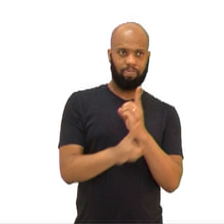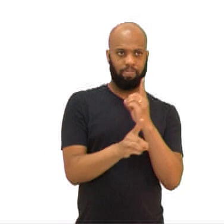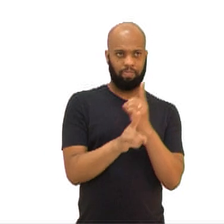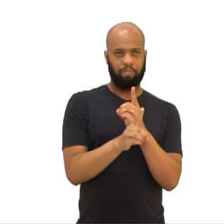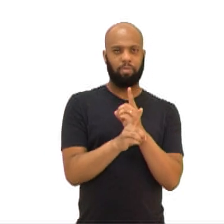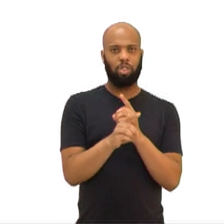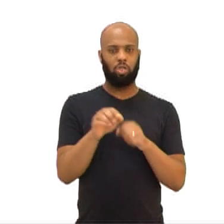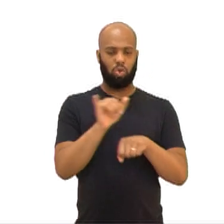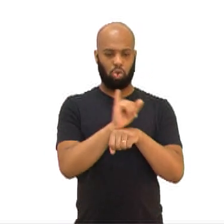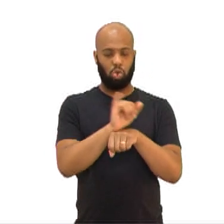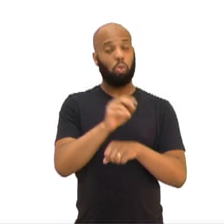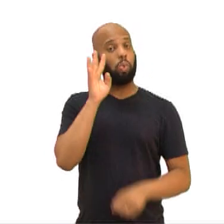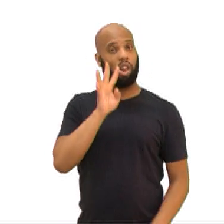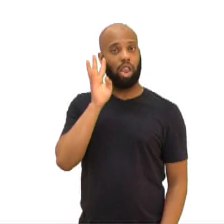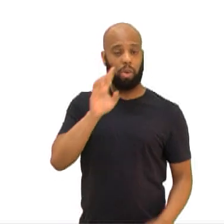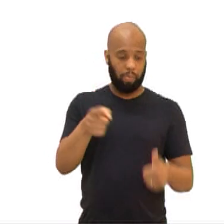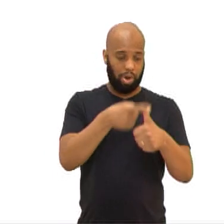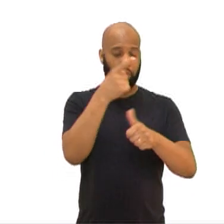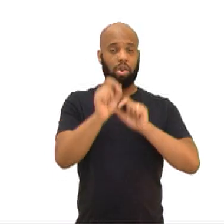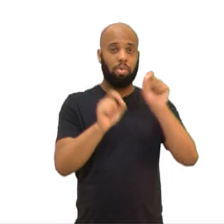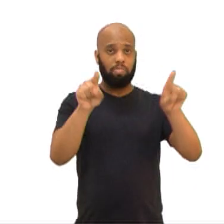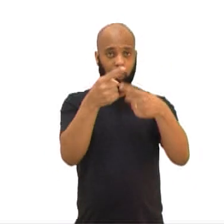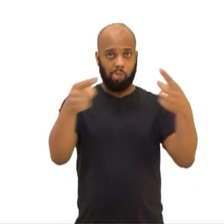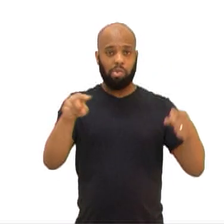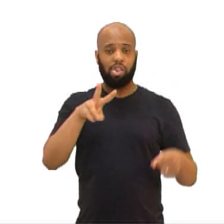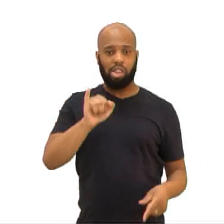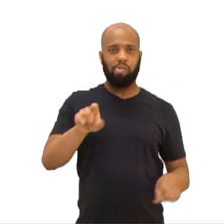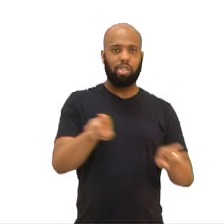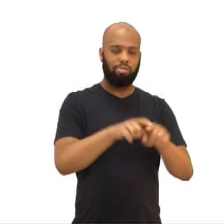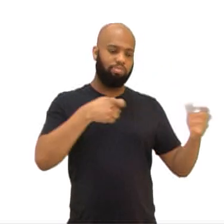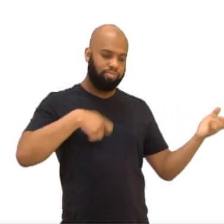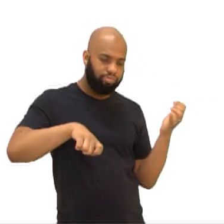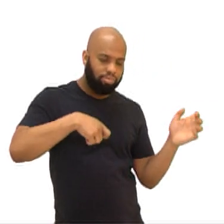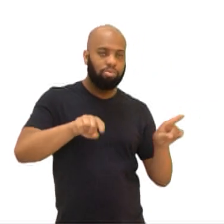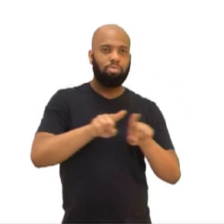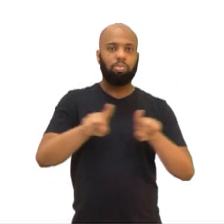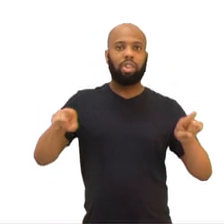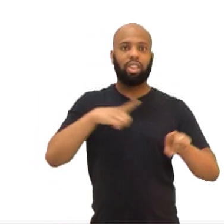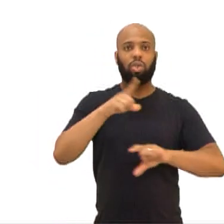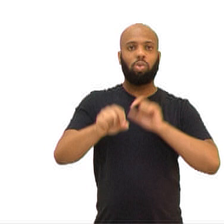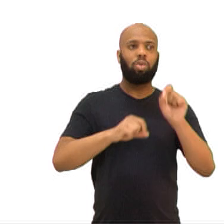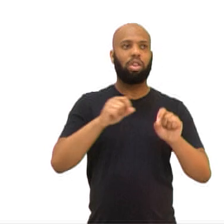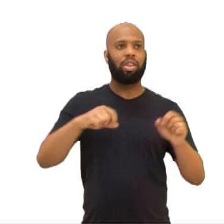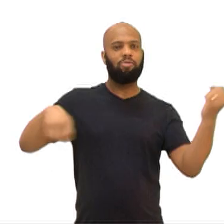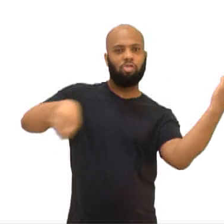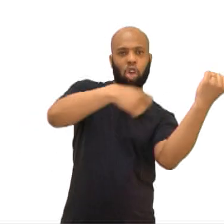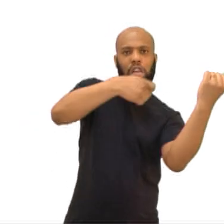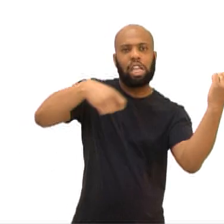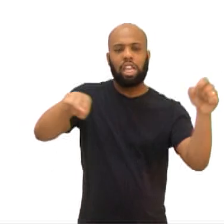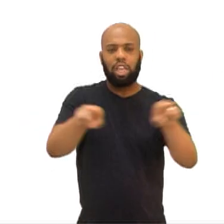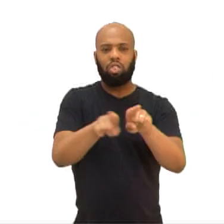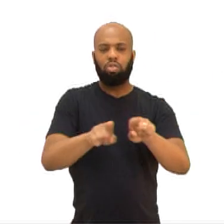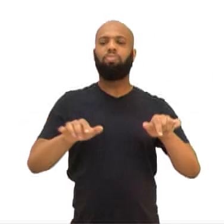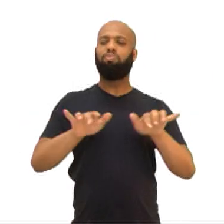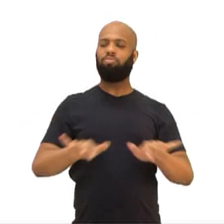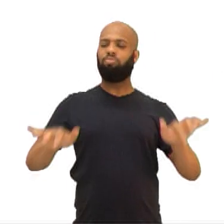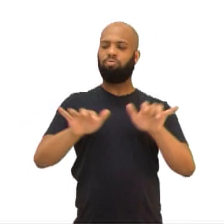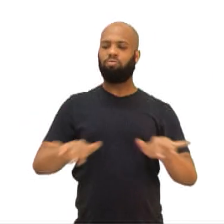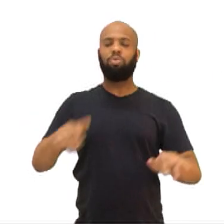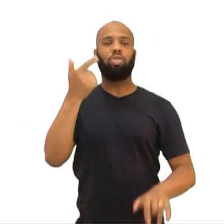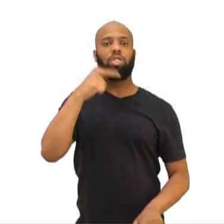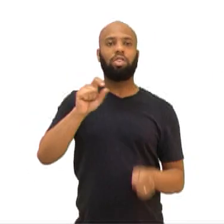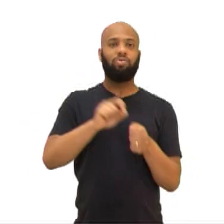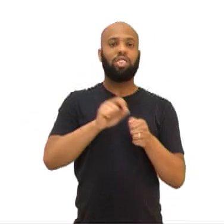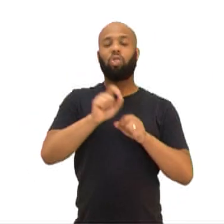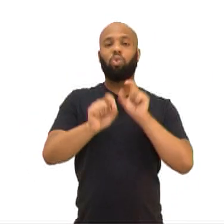Esse Trenzinho Caipira é bem bacana, que é uma música que ele vai tocando, mas com os instrumentos musicais, com os violinos, com os pianos, ele consegue fazer um